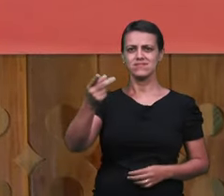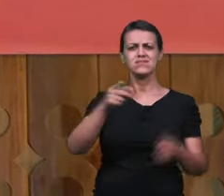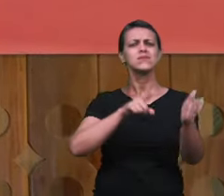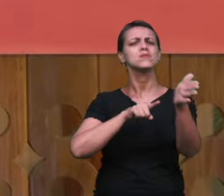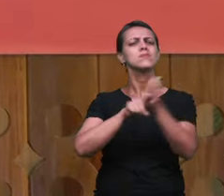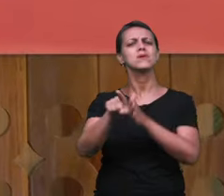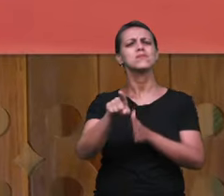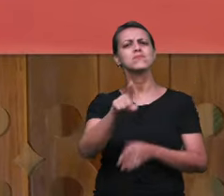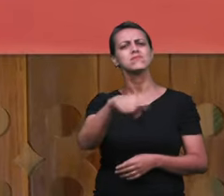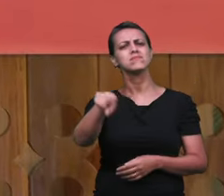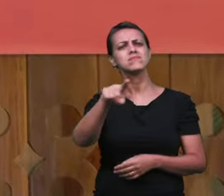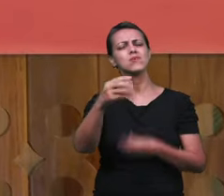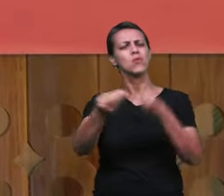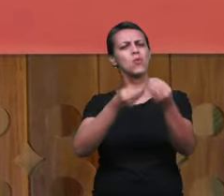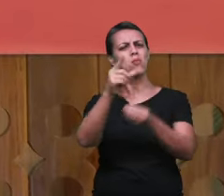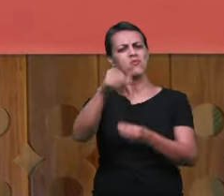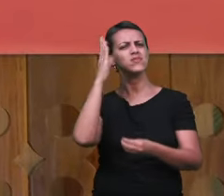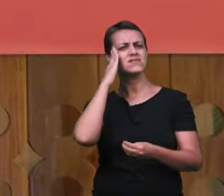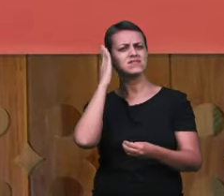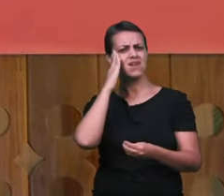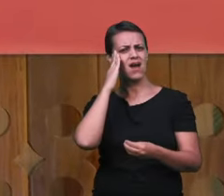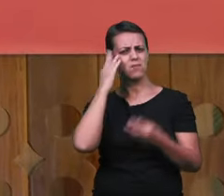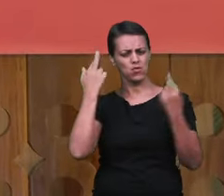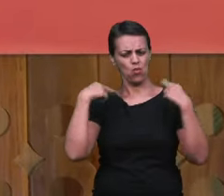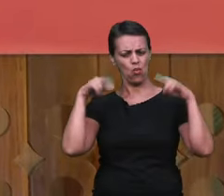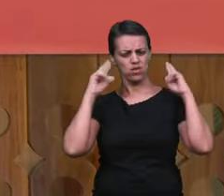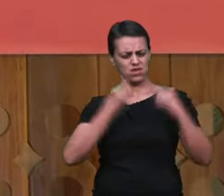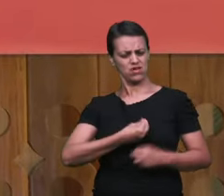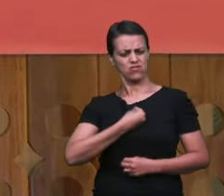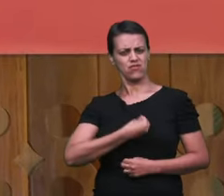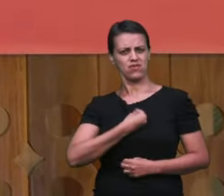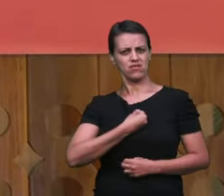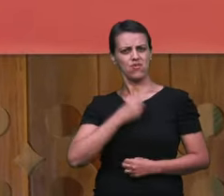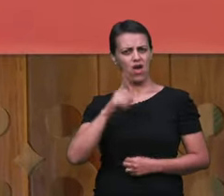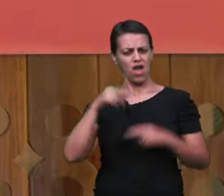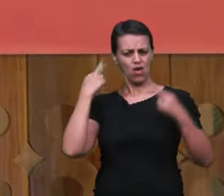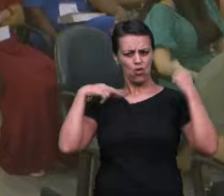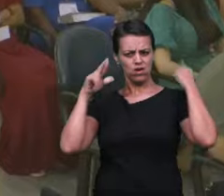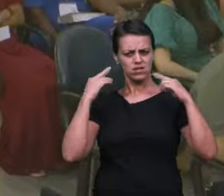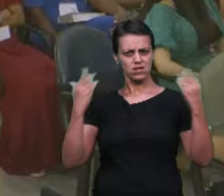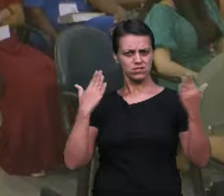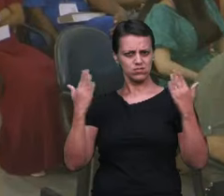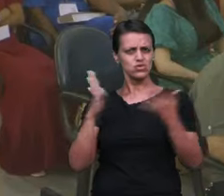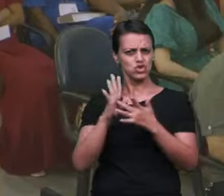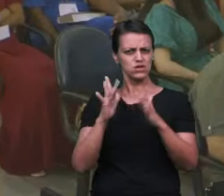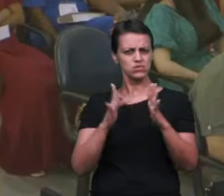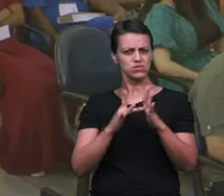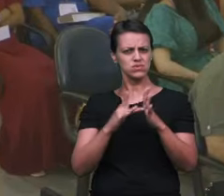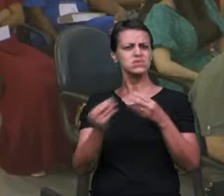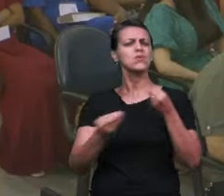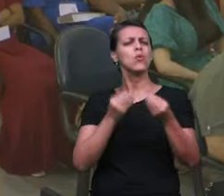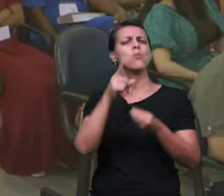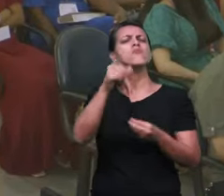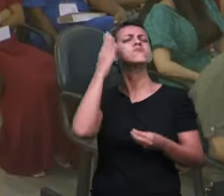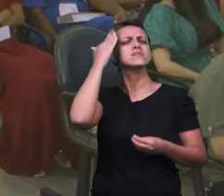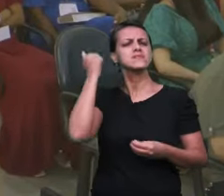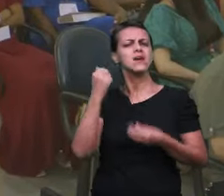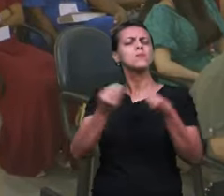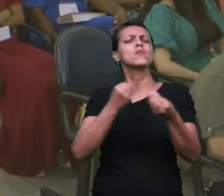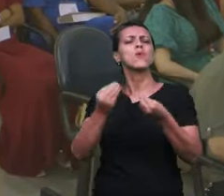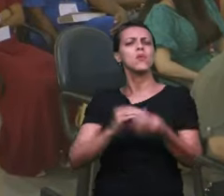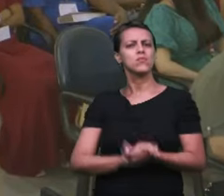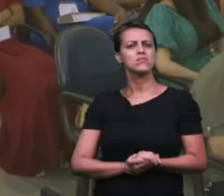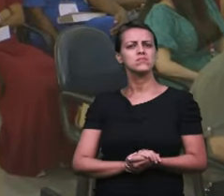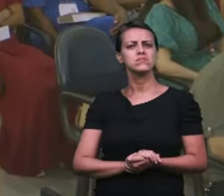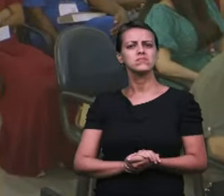você sabe que o Cordeiro está vivo hoje? Vai lá, pastor. Pastor não pode responder, não. É, levanta a mão e fala, bem